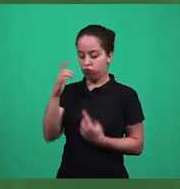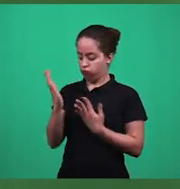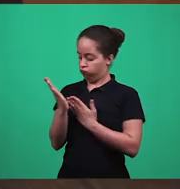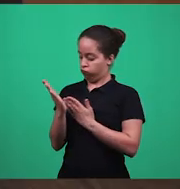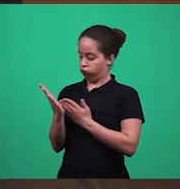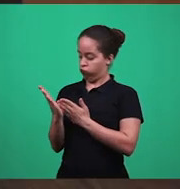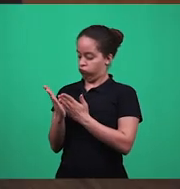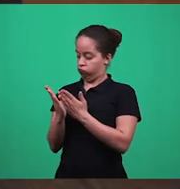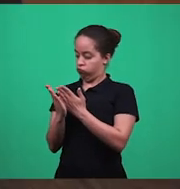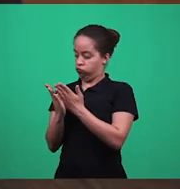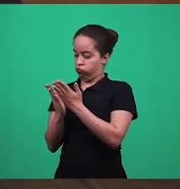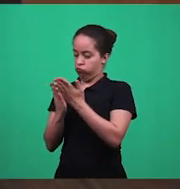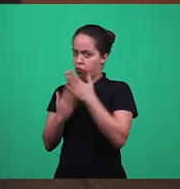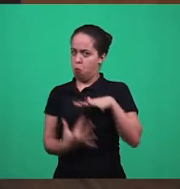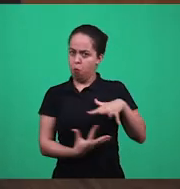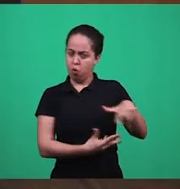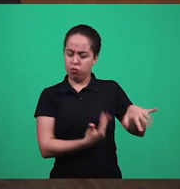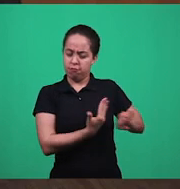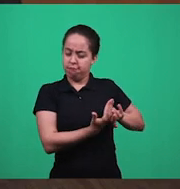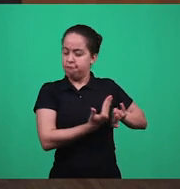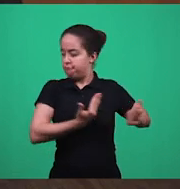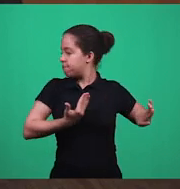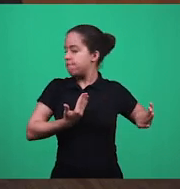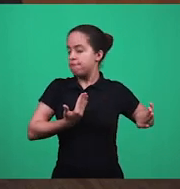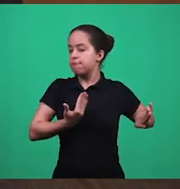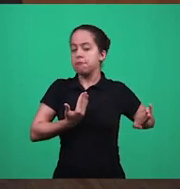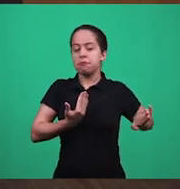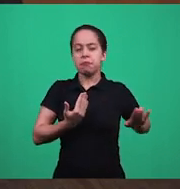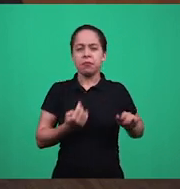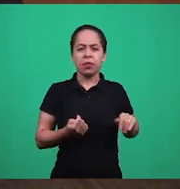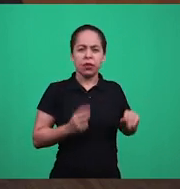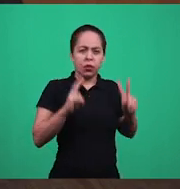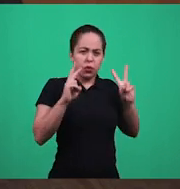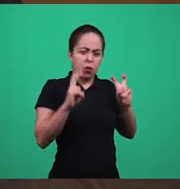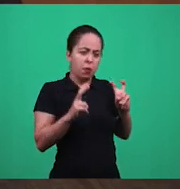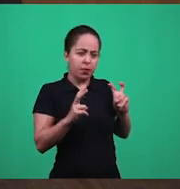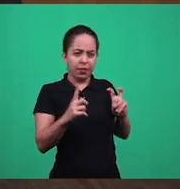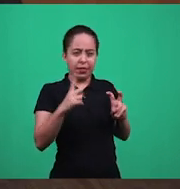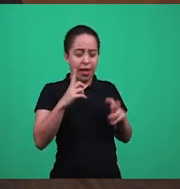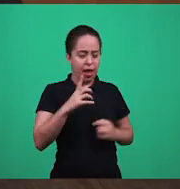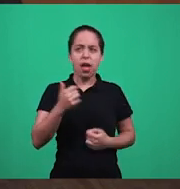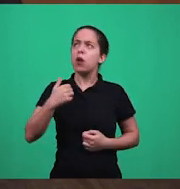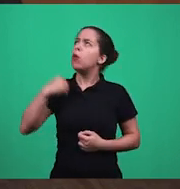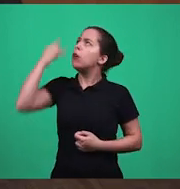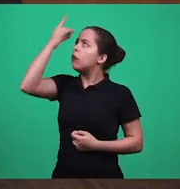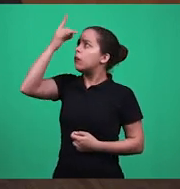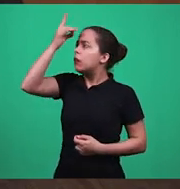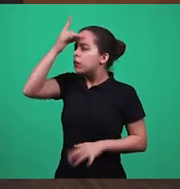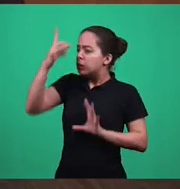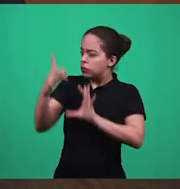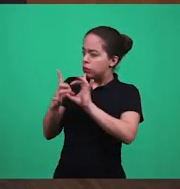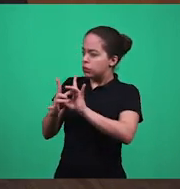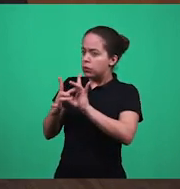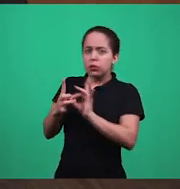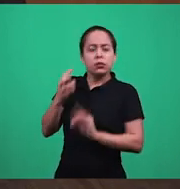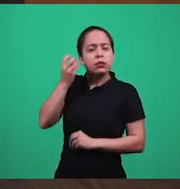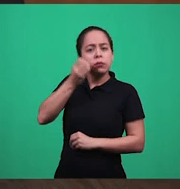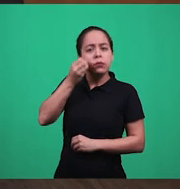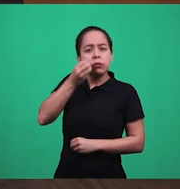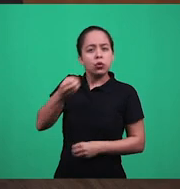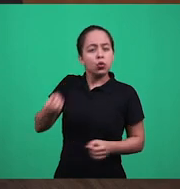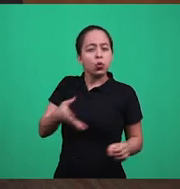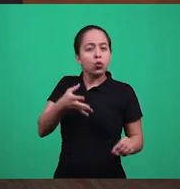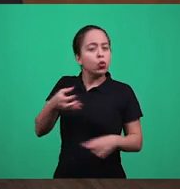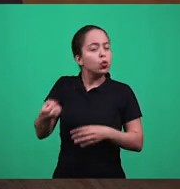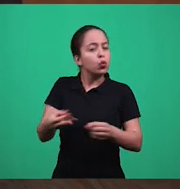santificação. Com experiências que a razão humana não pode explicar, mas